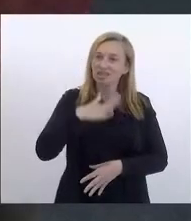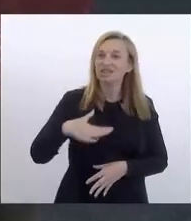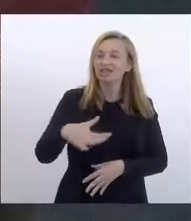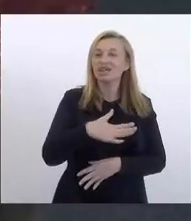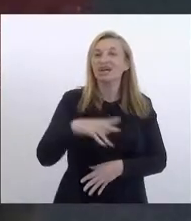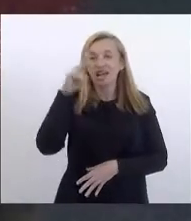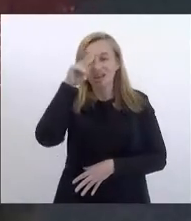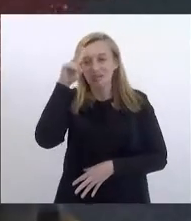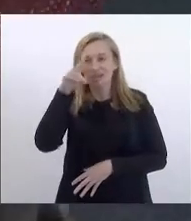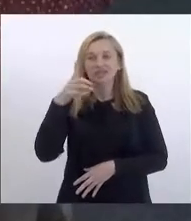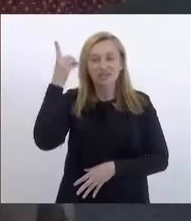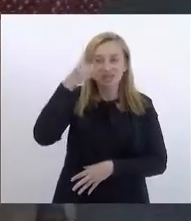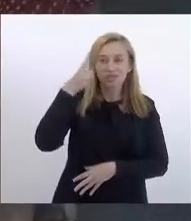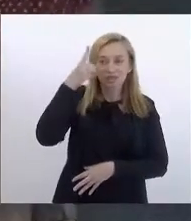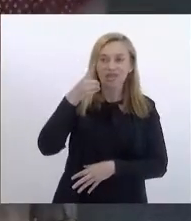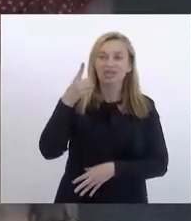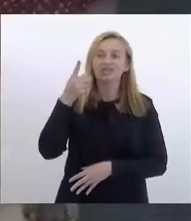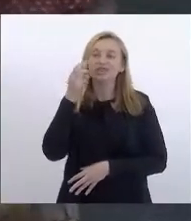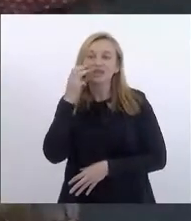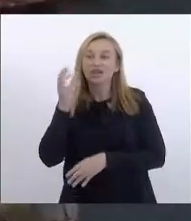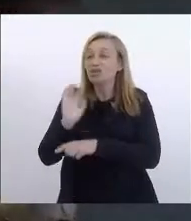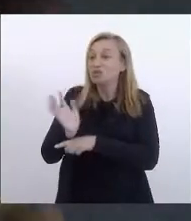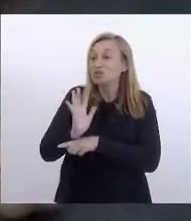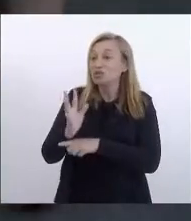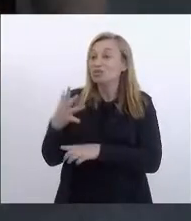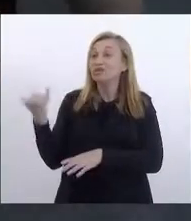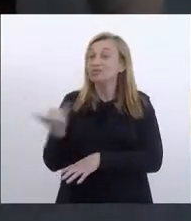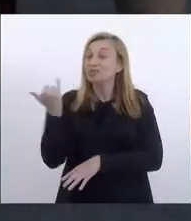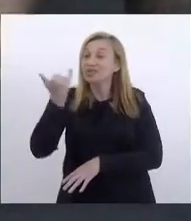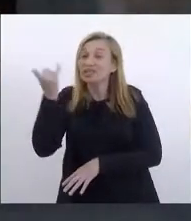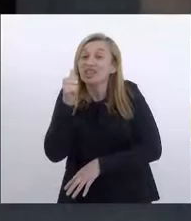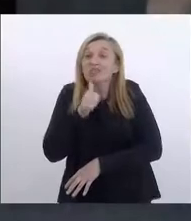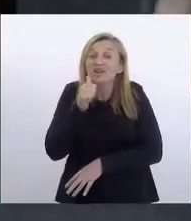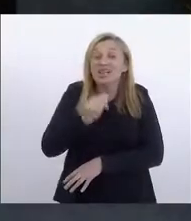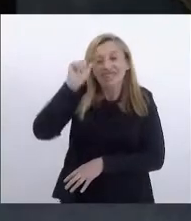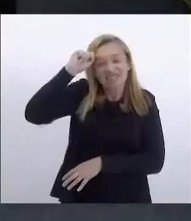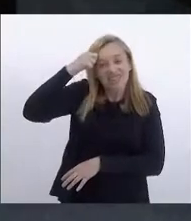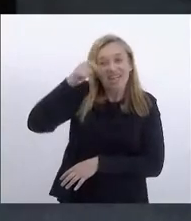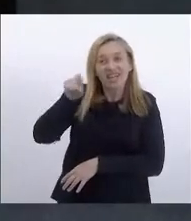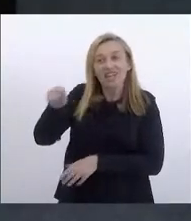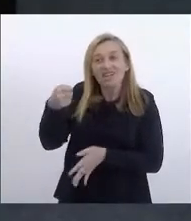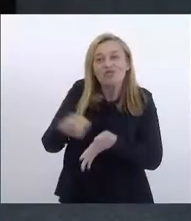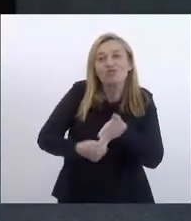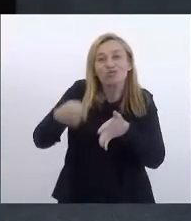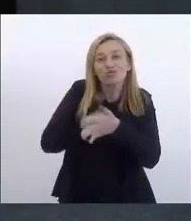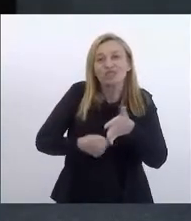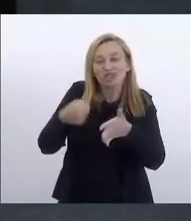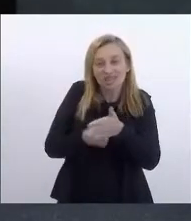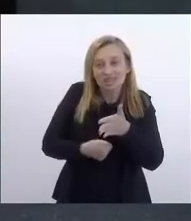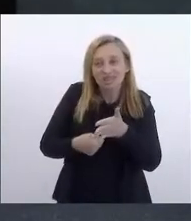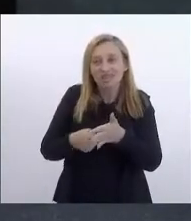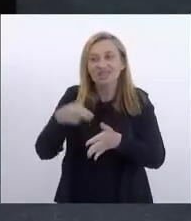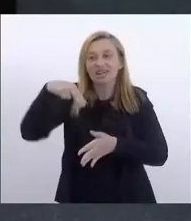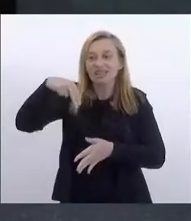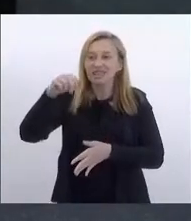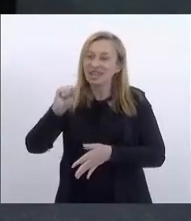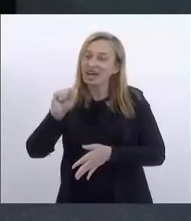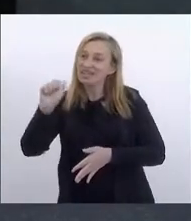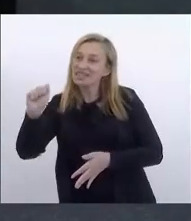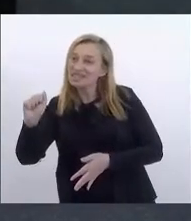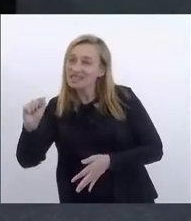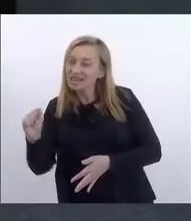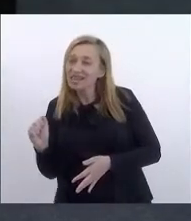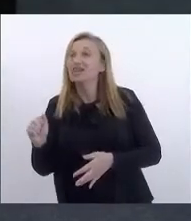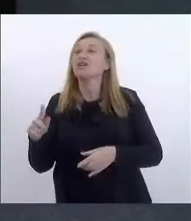lembrado aqui o deputado Valdeck de um filme que é emblemático, de mulheres negras ali lutando na NASA para